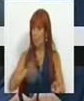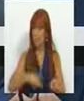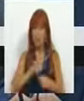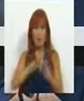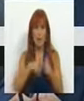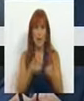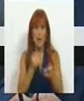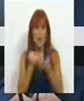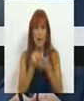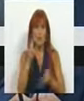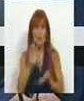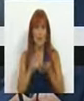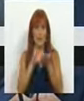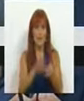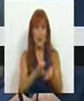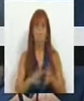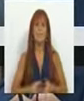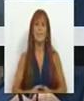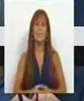de um programa de apoio financeiro.